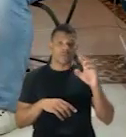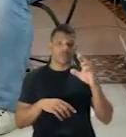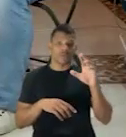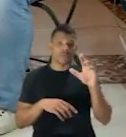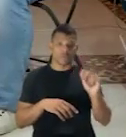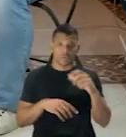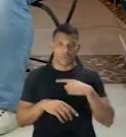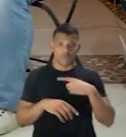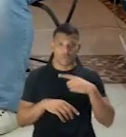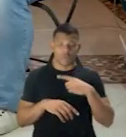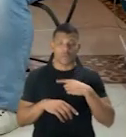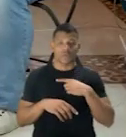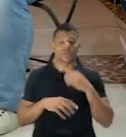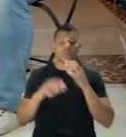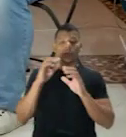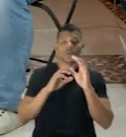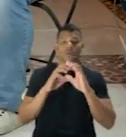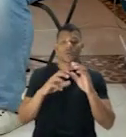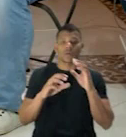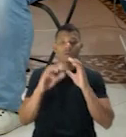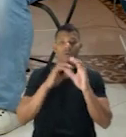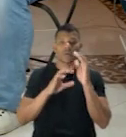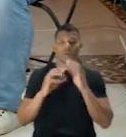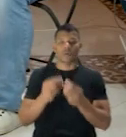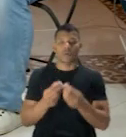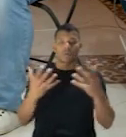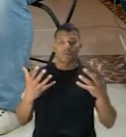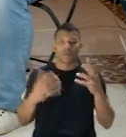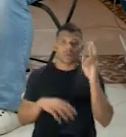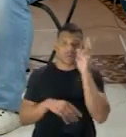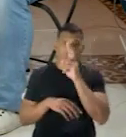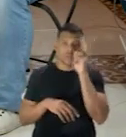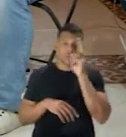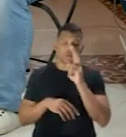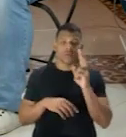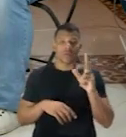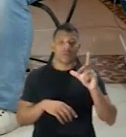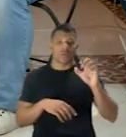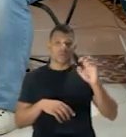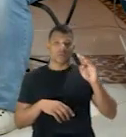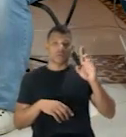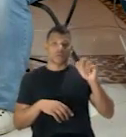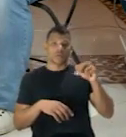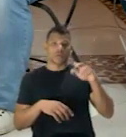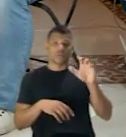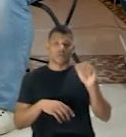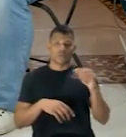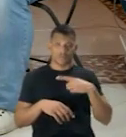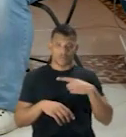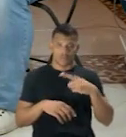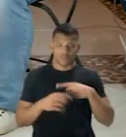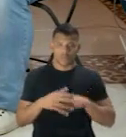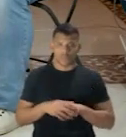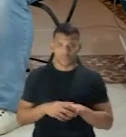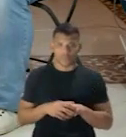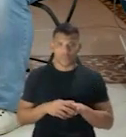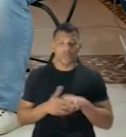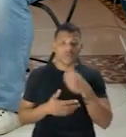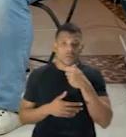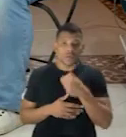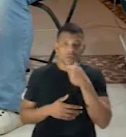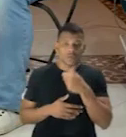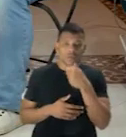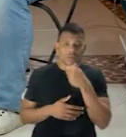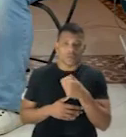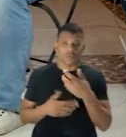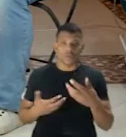e canta, solta esse nó na garganta, prantos que a tua lembrança traz.